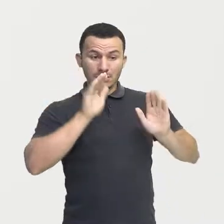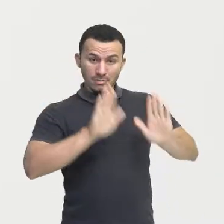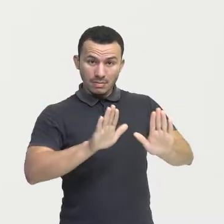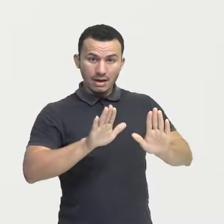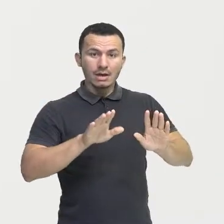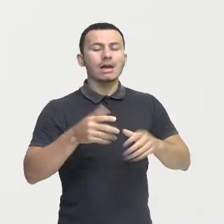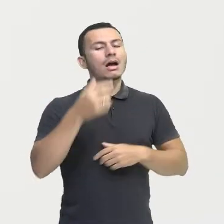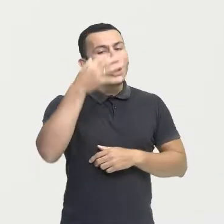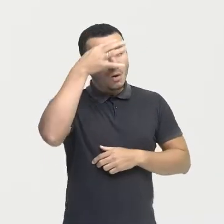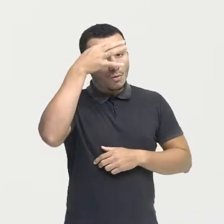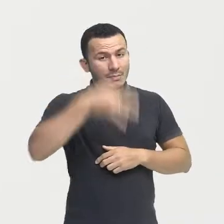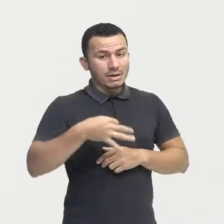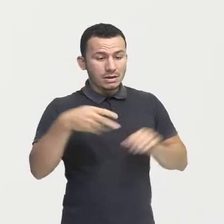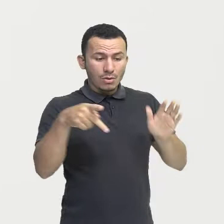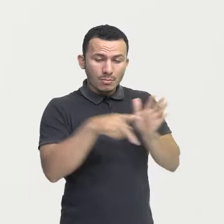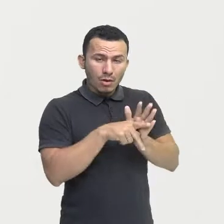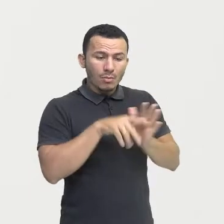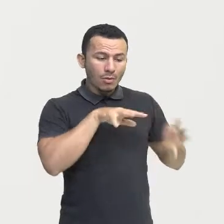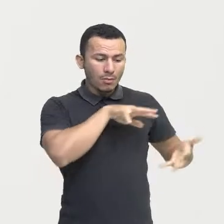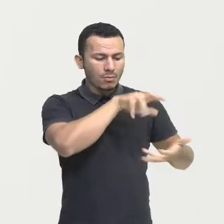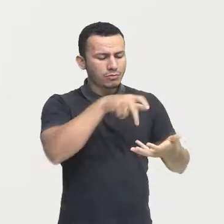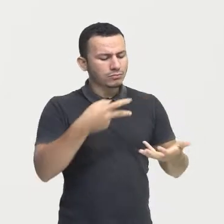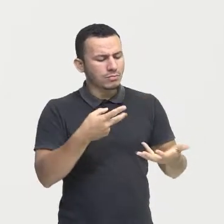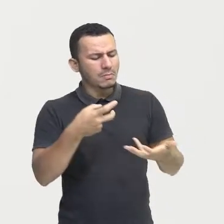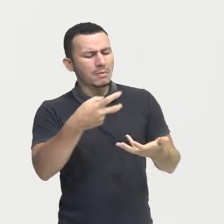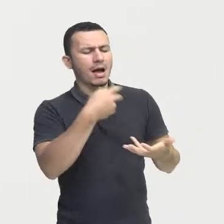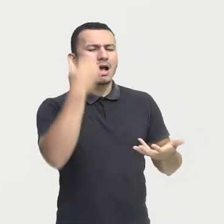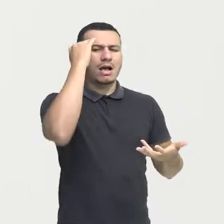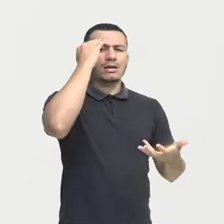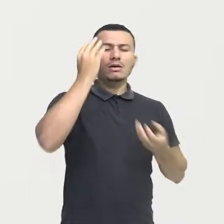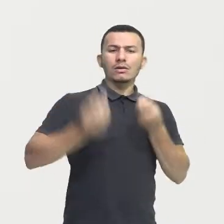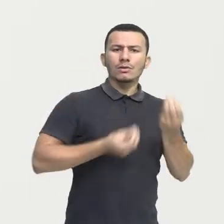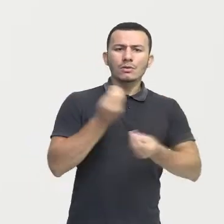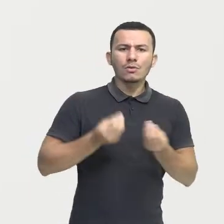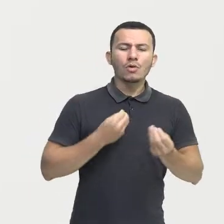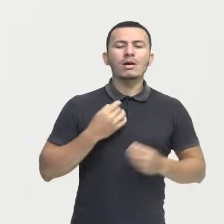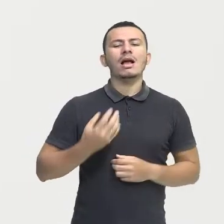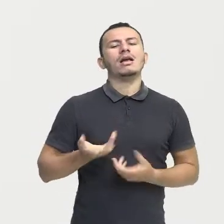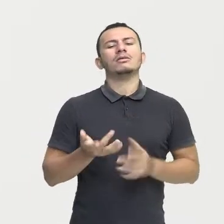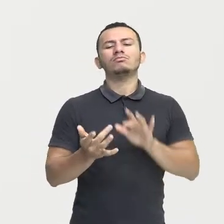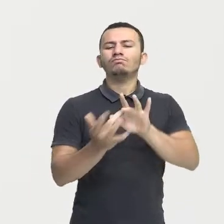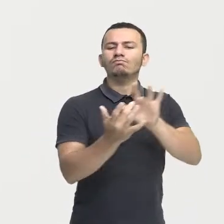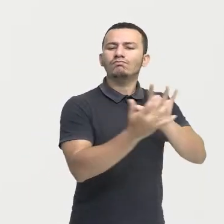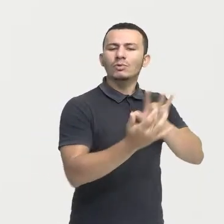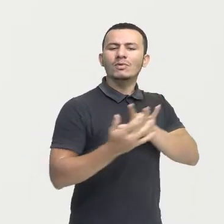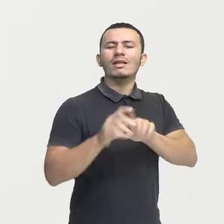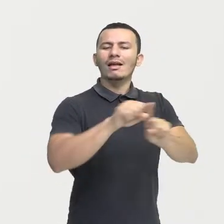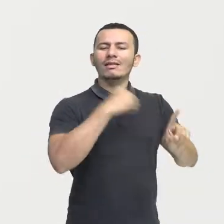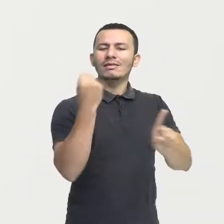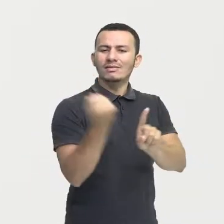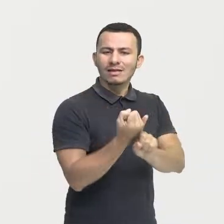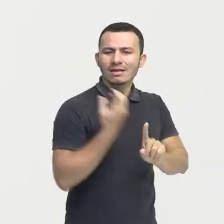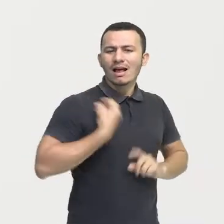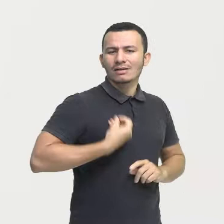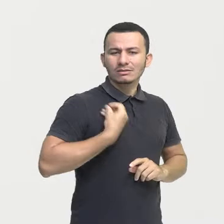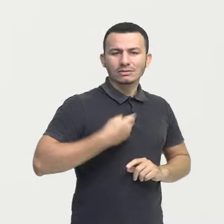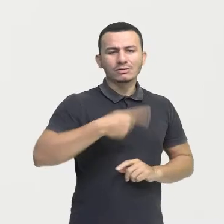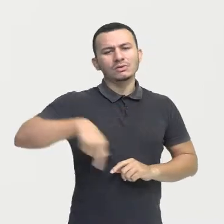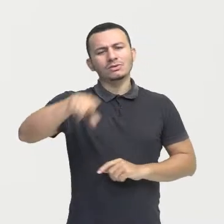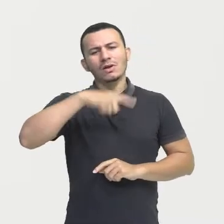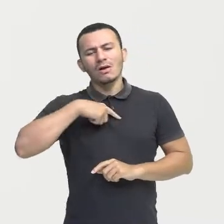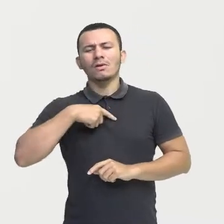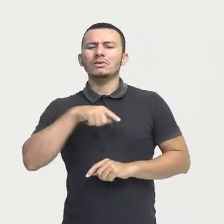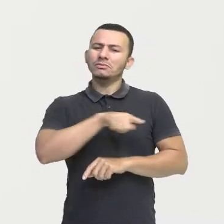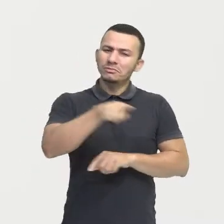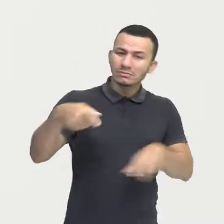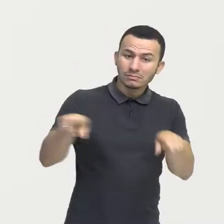forma de compreensão do mundo e das coisas por meio de quê? Do convívio social. Todos nós, todos